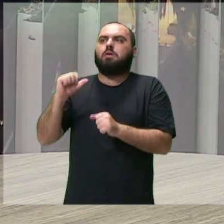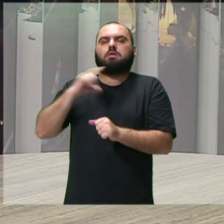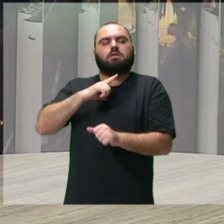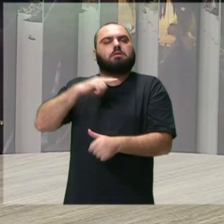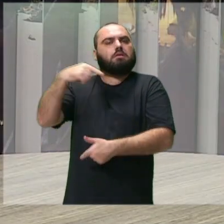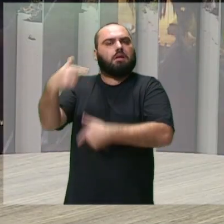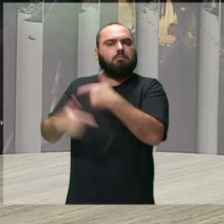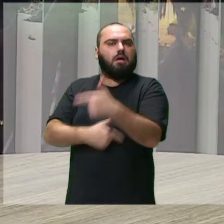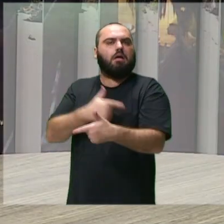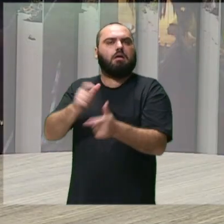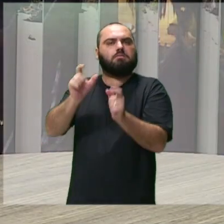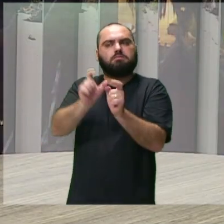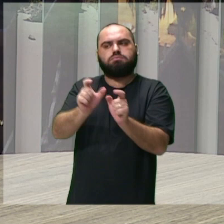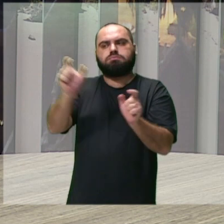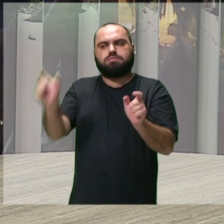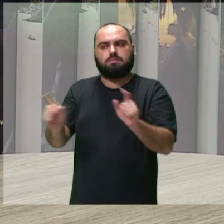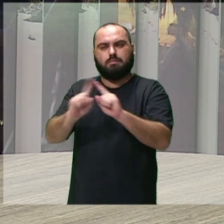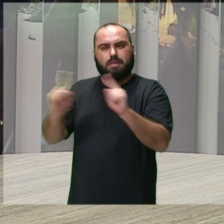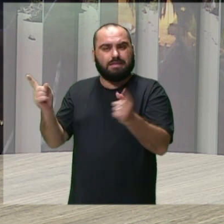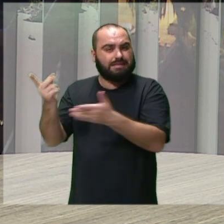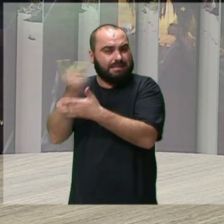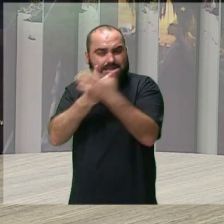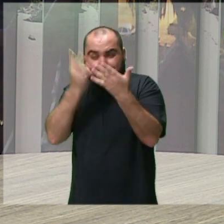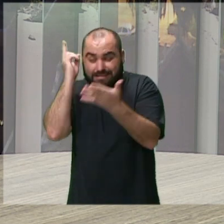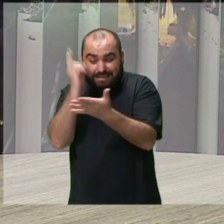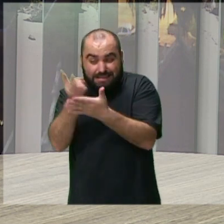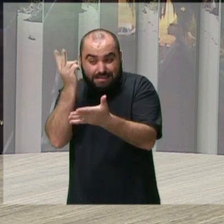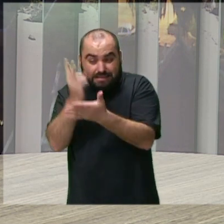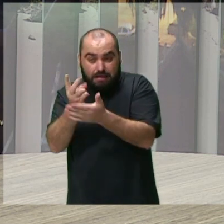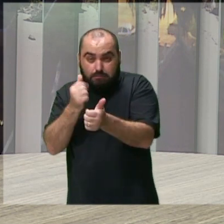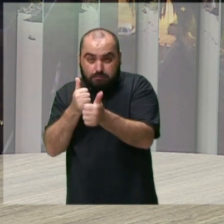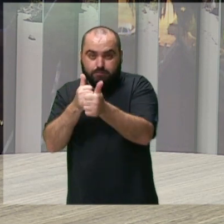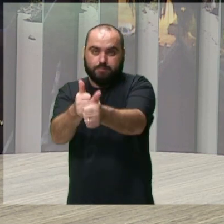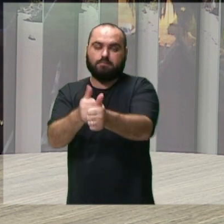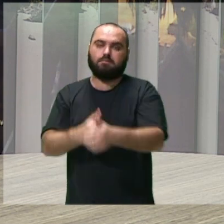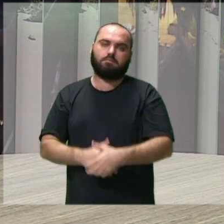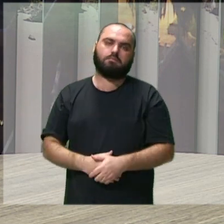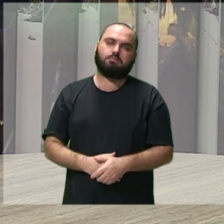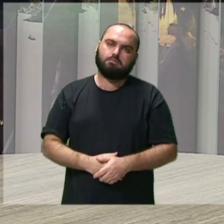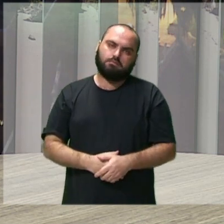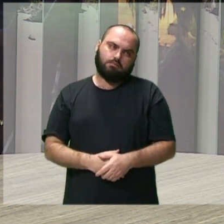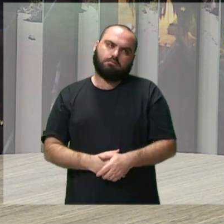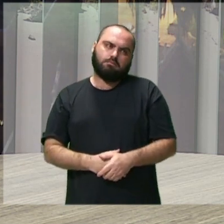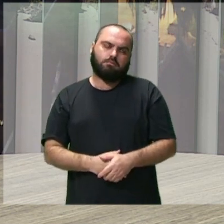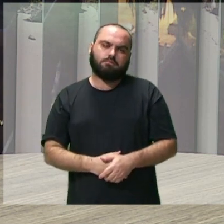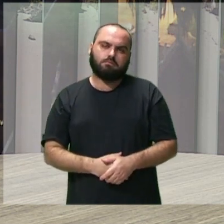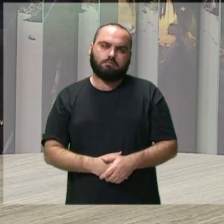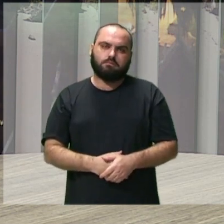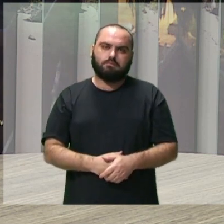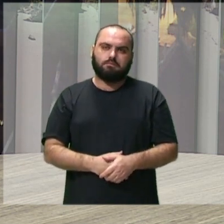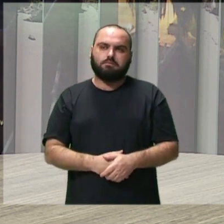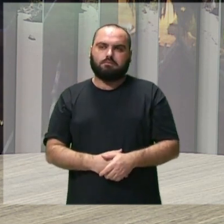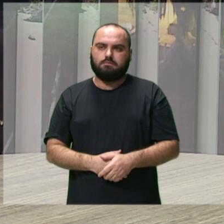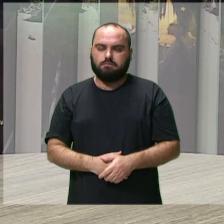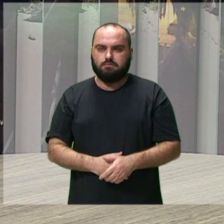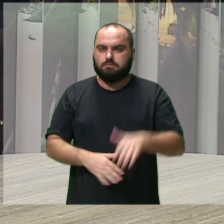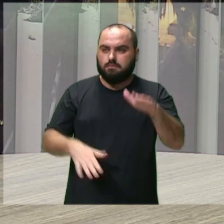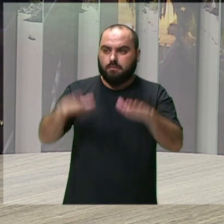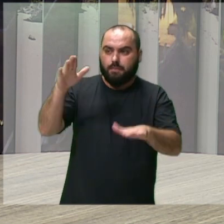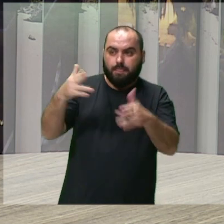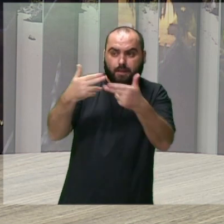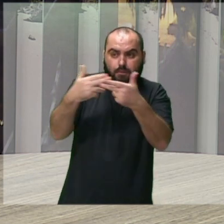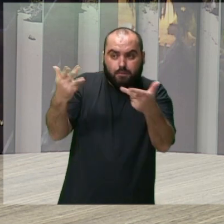isso sempre me acompanhou. Claro, de repente chegou num ponto que as coisas começaram a